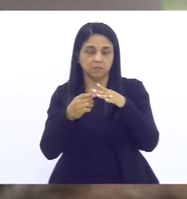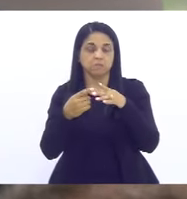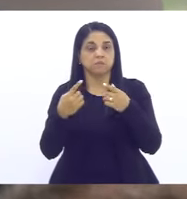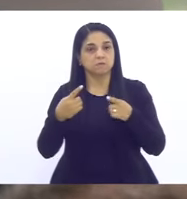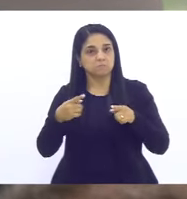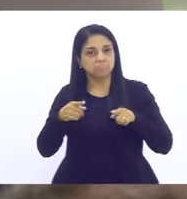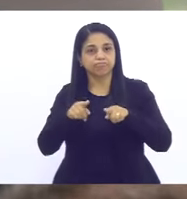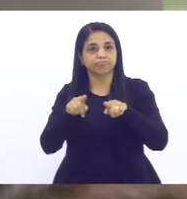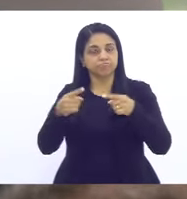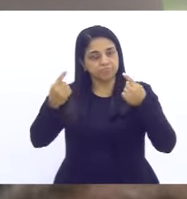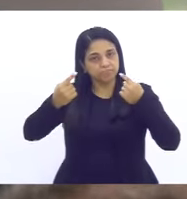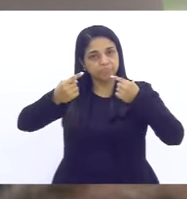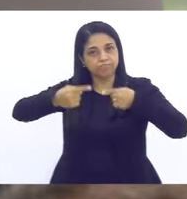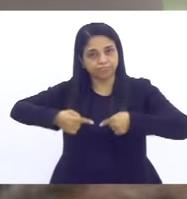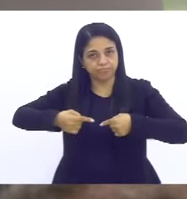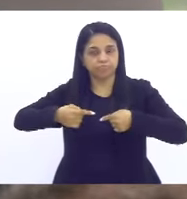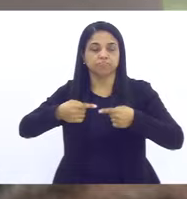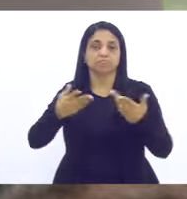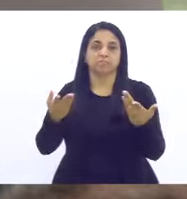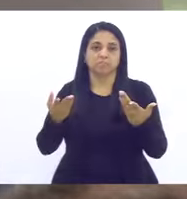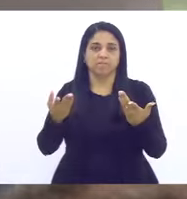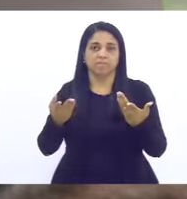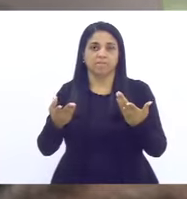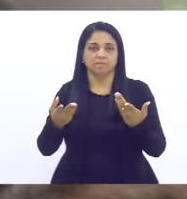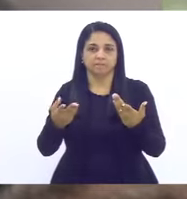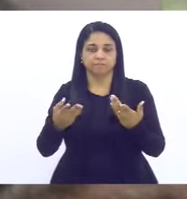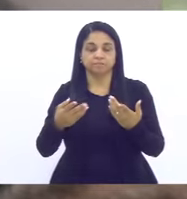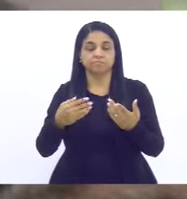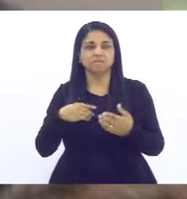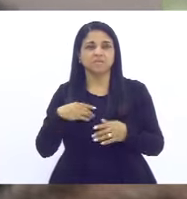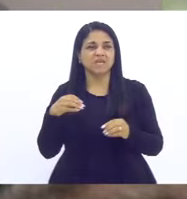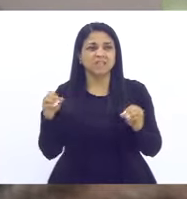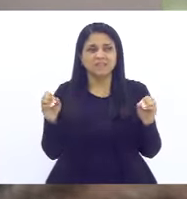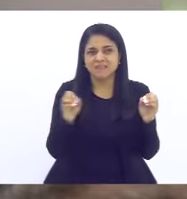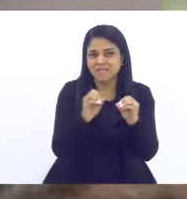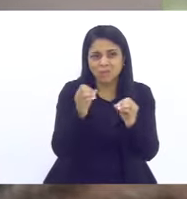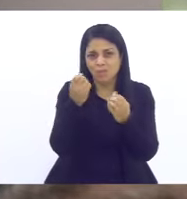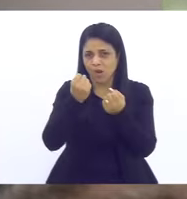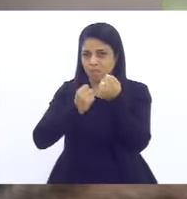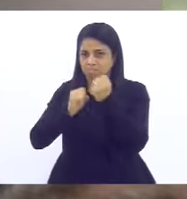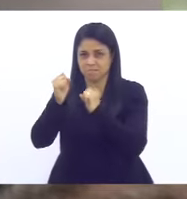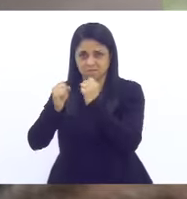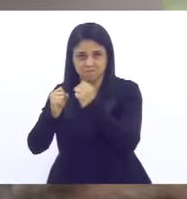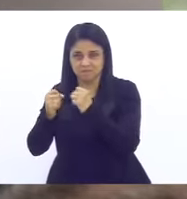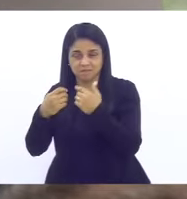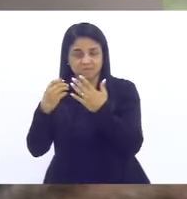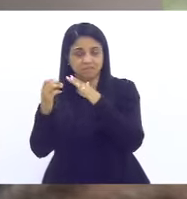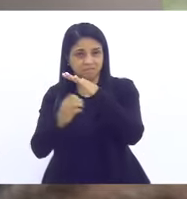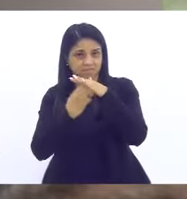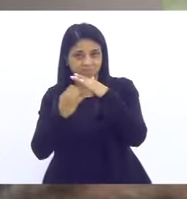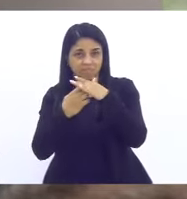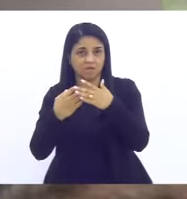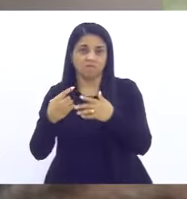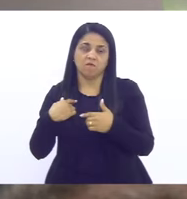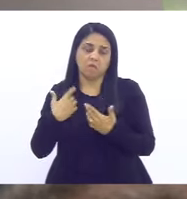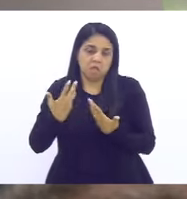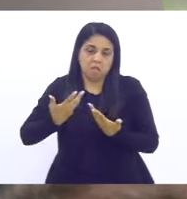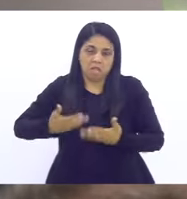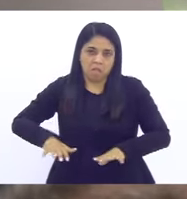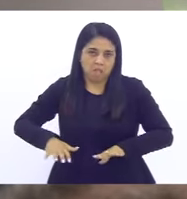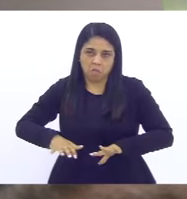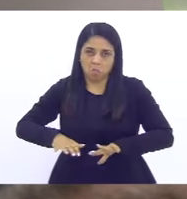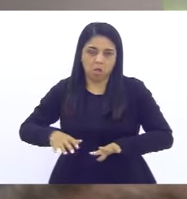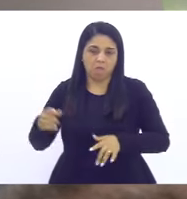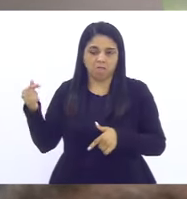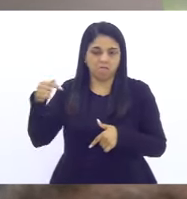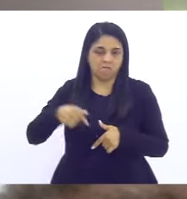novas indústrias, de novas empresas. Eu não acredito que nenhum empresário de outro país, de outro estado, vai querer vir para a nossa